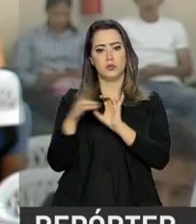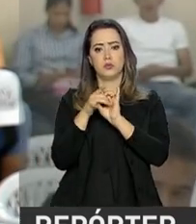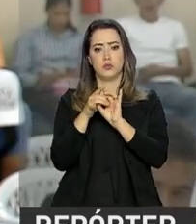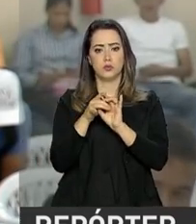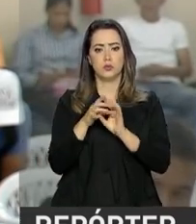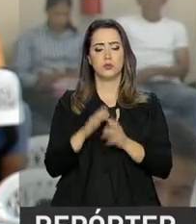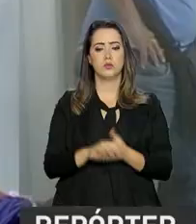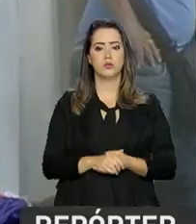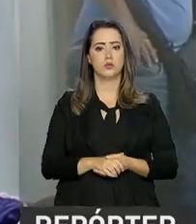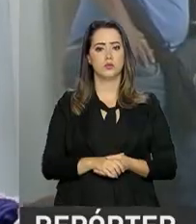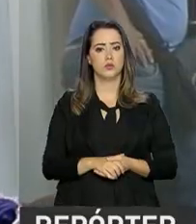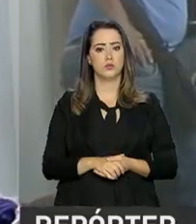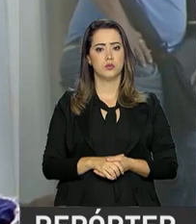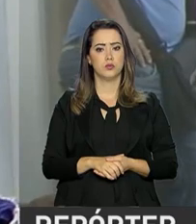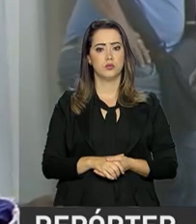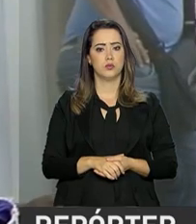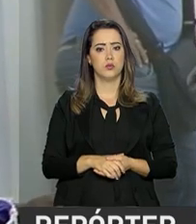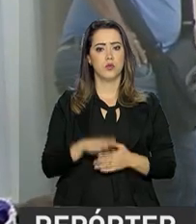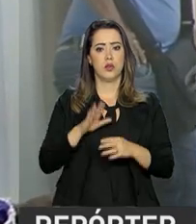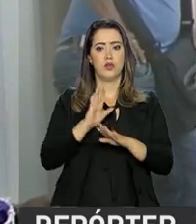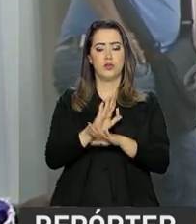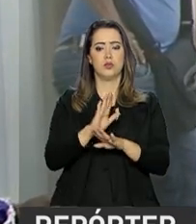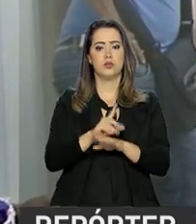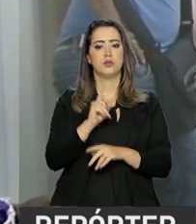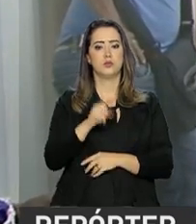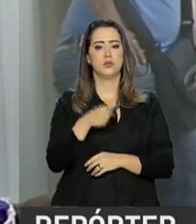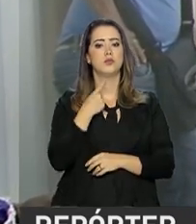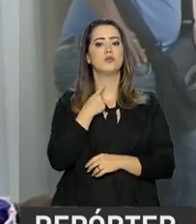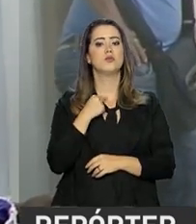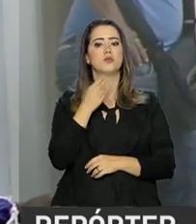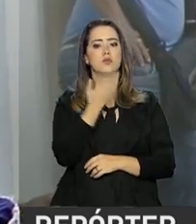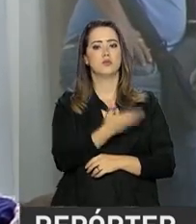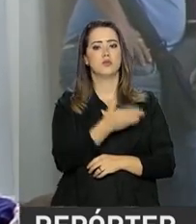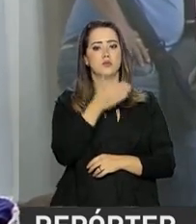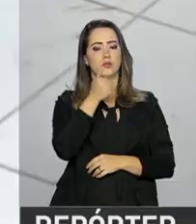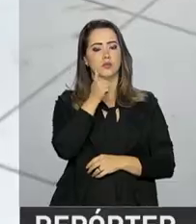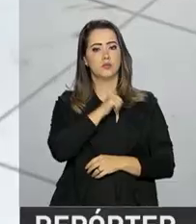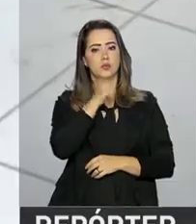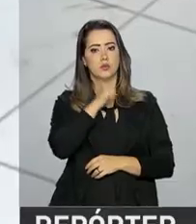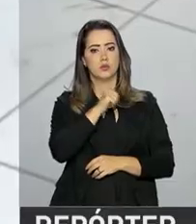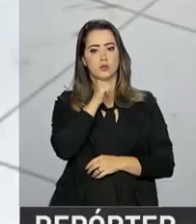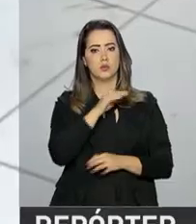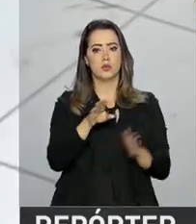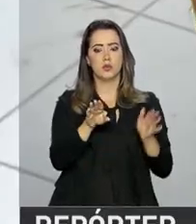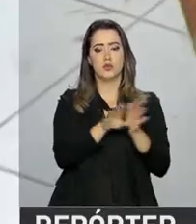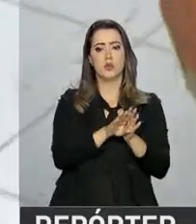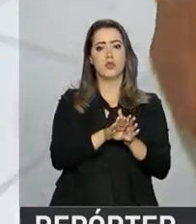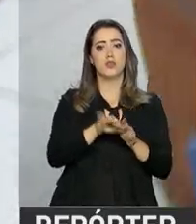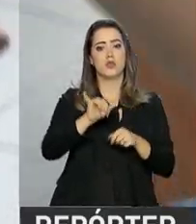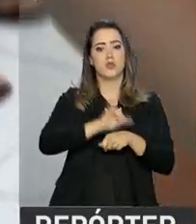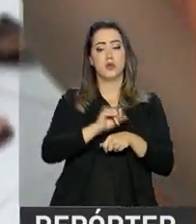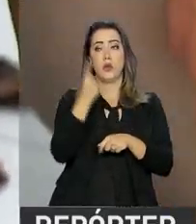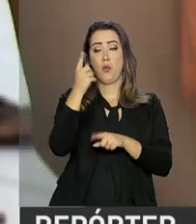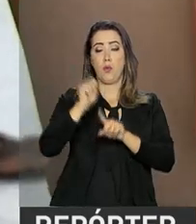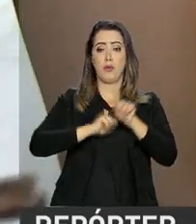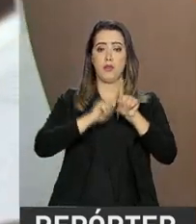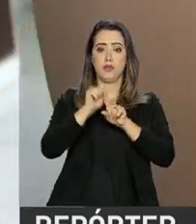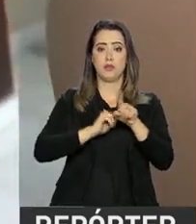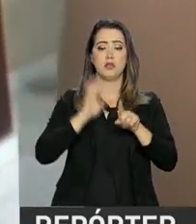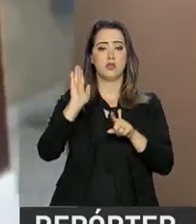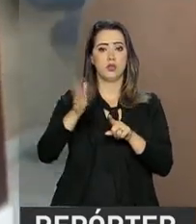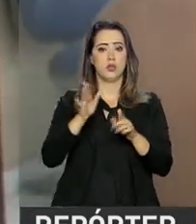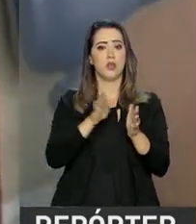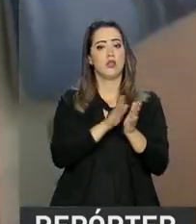e de autossuficiência. Contribuir é também desejo de Susbeles. Ela chegou a Boa Vista há menos de um mês e já está